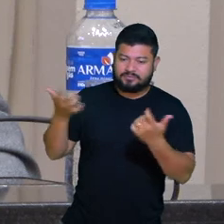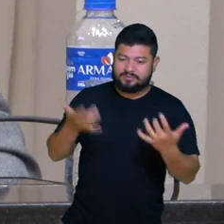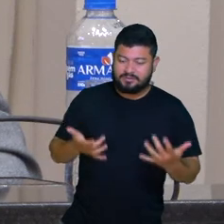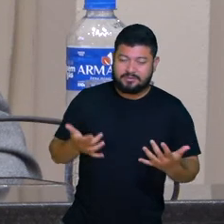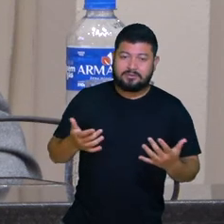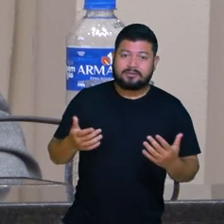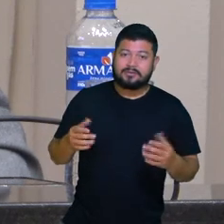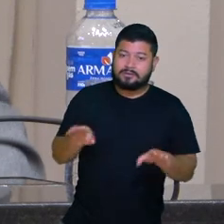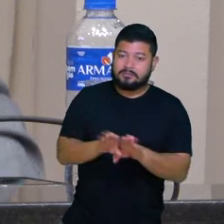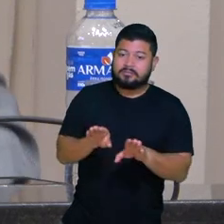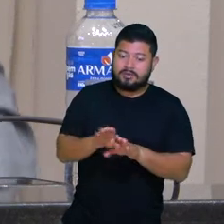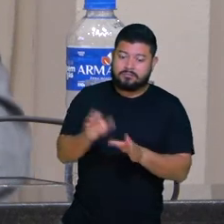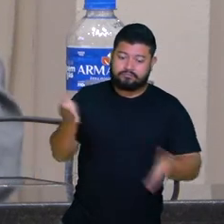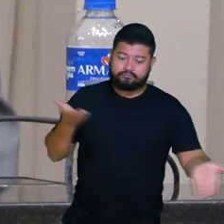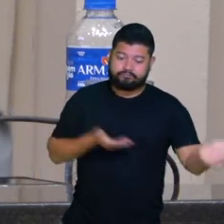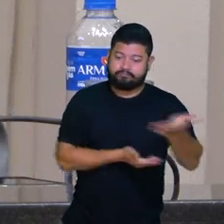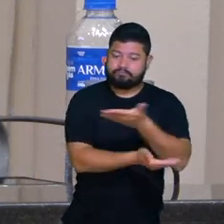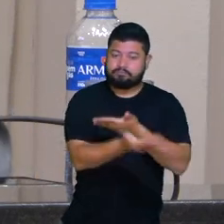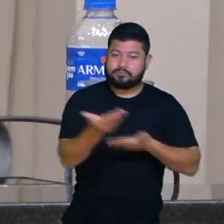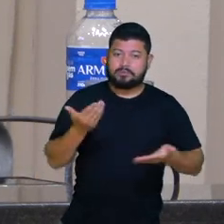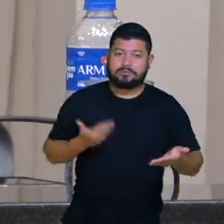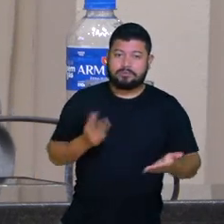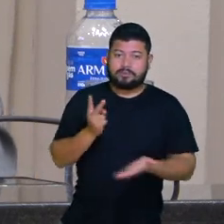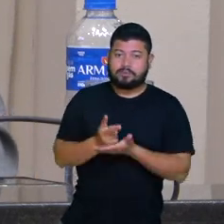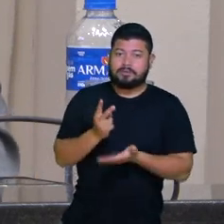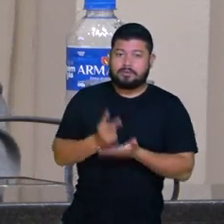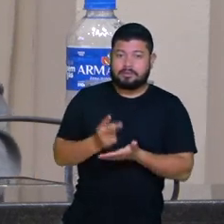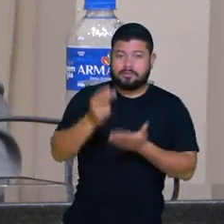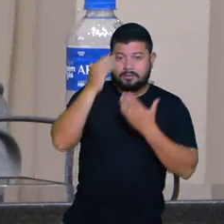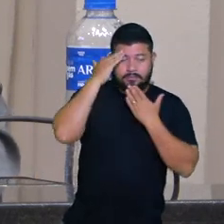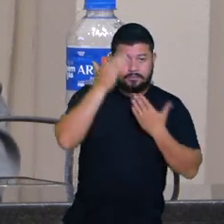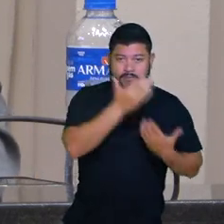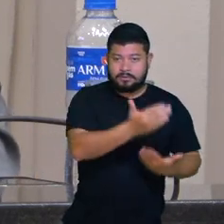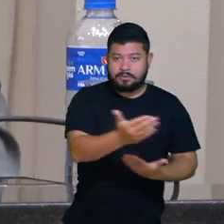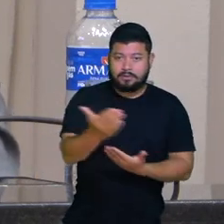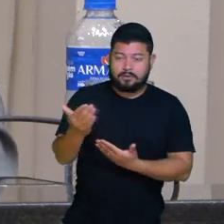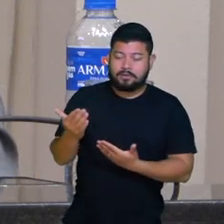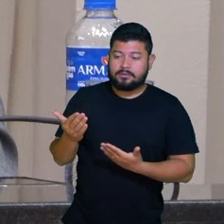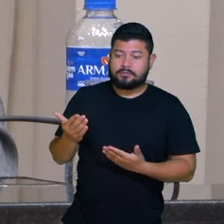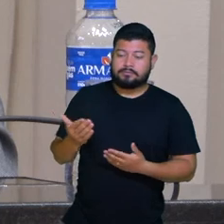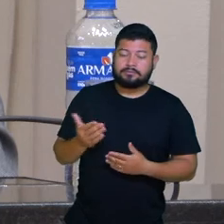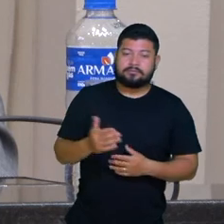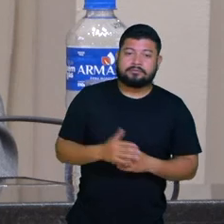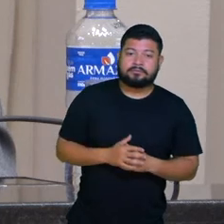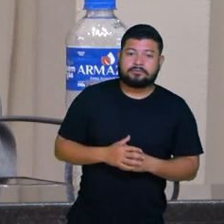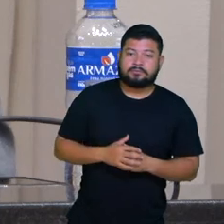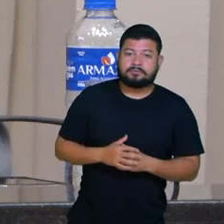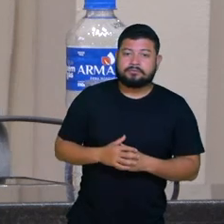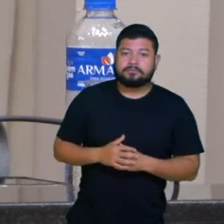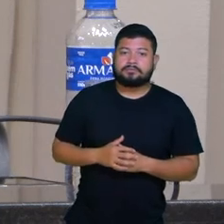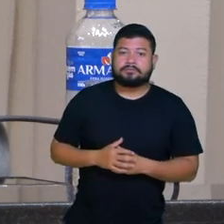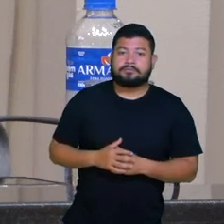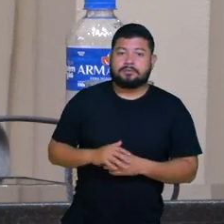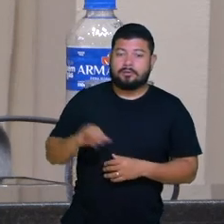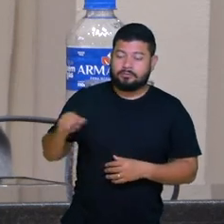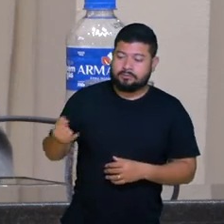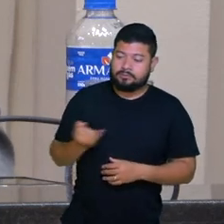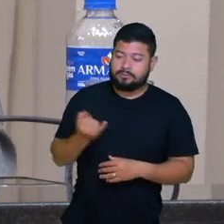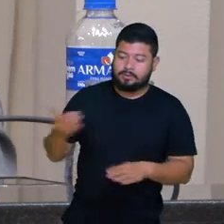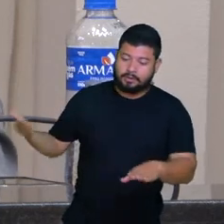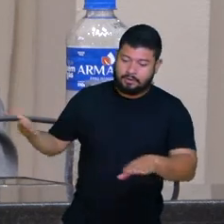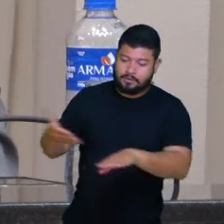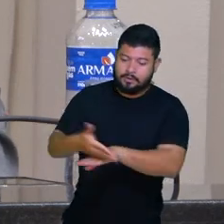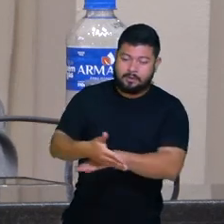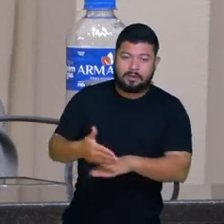sempre tá então seria essa contribuição agradeço aqui imensamente né a a oportunidade de estarmos